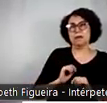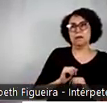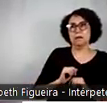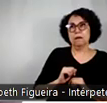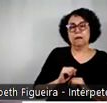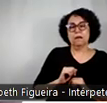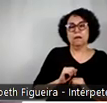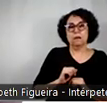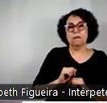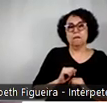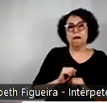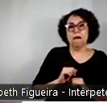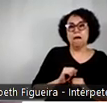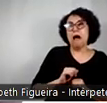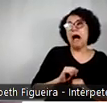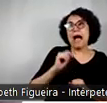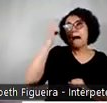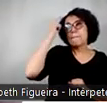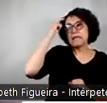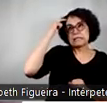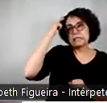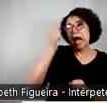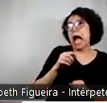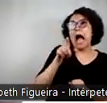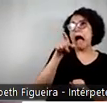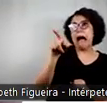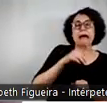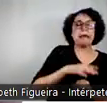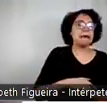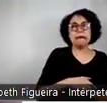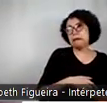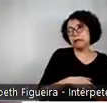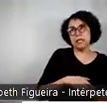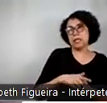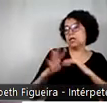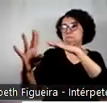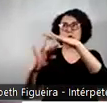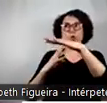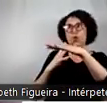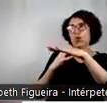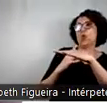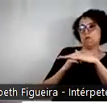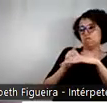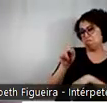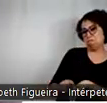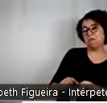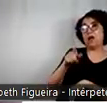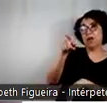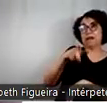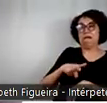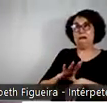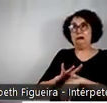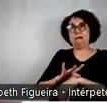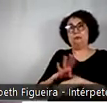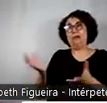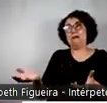com síndrome de Ulisses, né? Porque ela migrou, ela está com síndrome de Ulisses. Todo mundo, né,